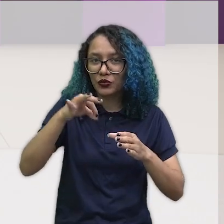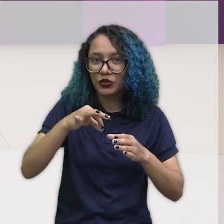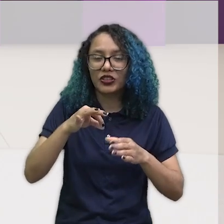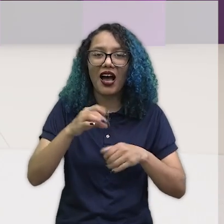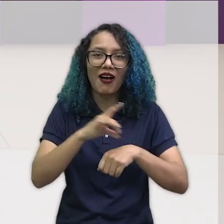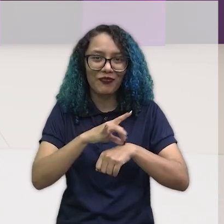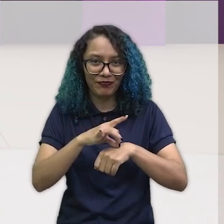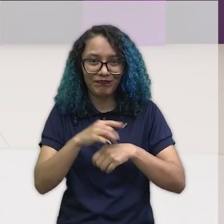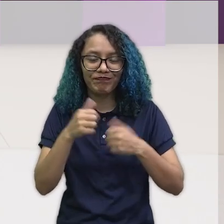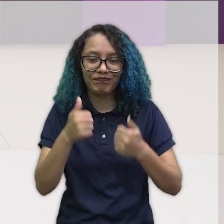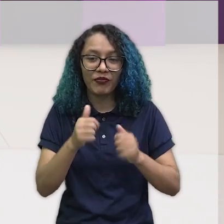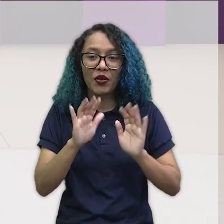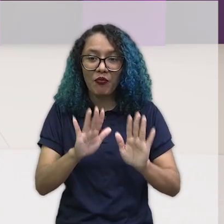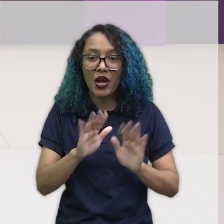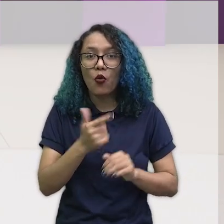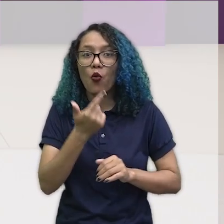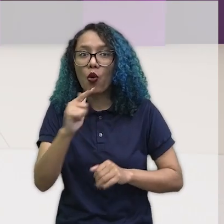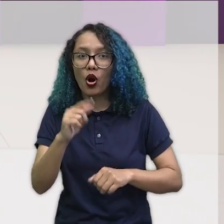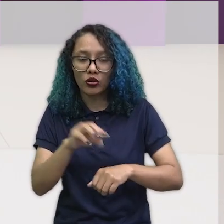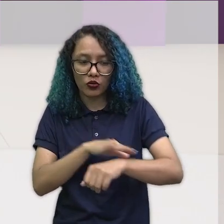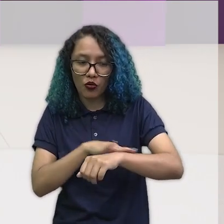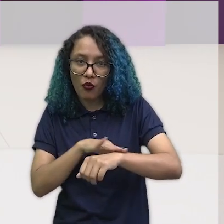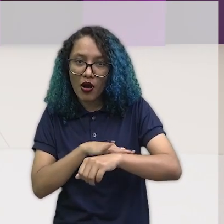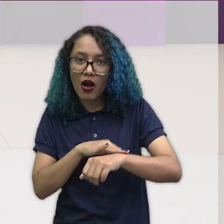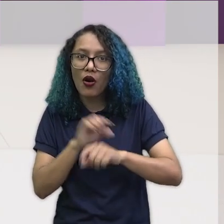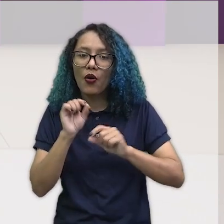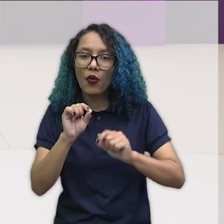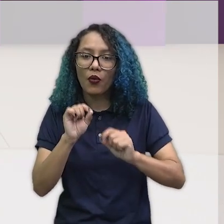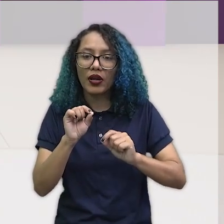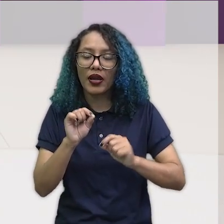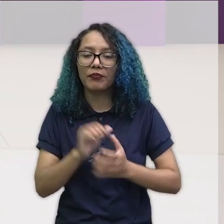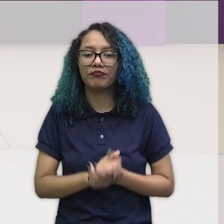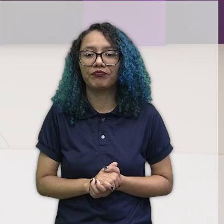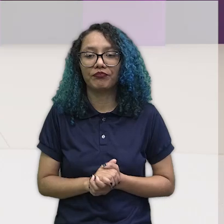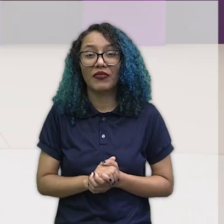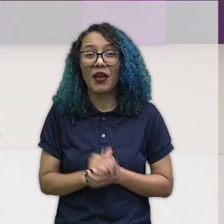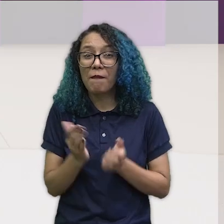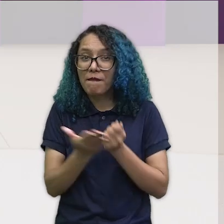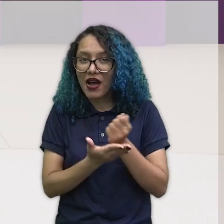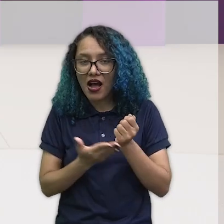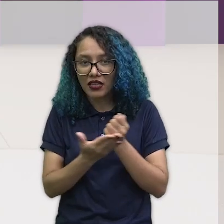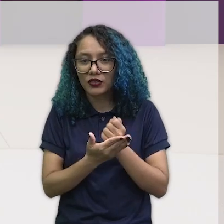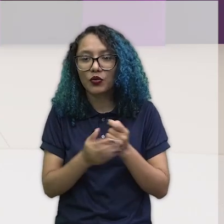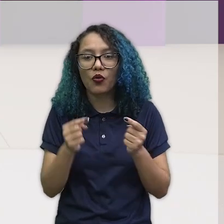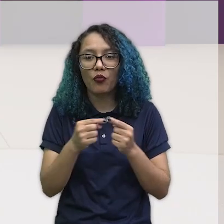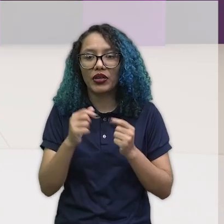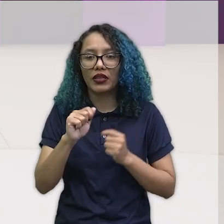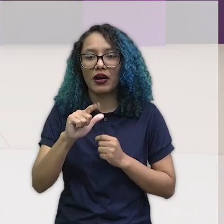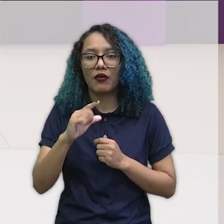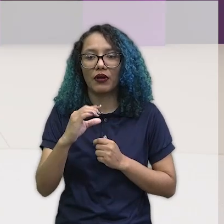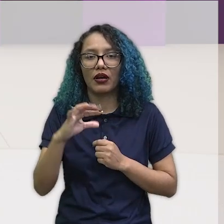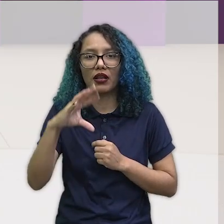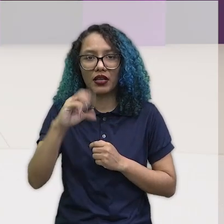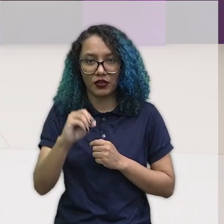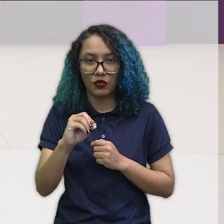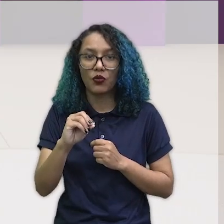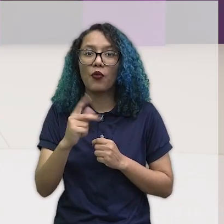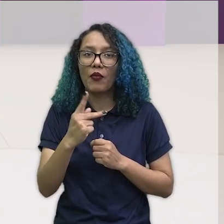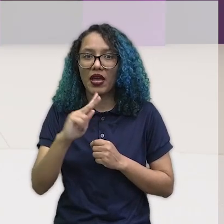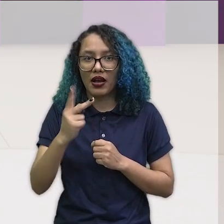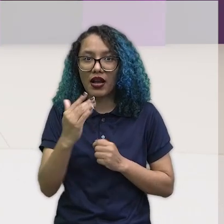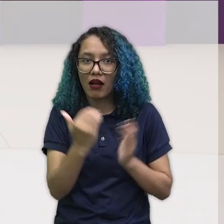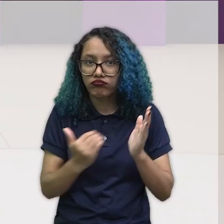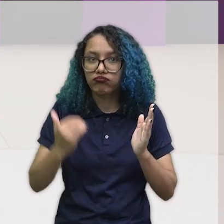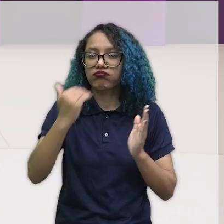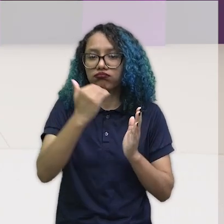preto. Já no caso do Rio Solimões, ele é mais alcalino, mais básico. O pH dele é mais elevado e